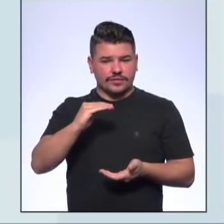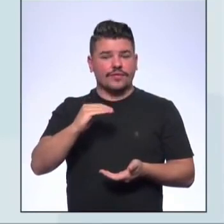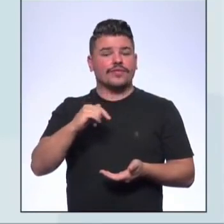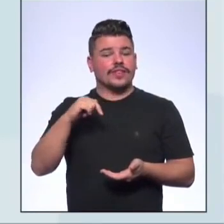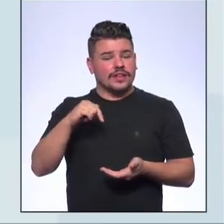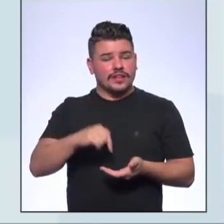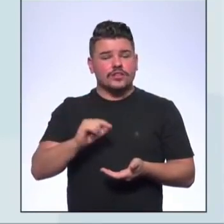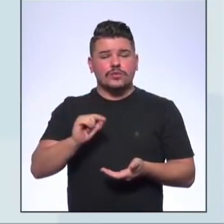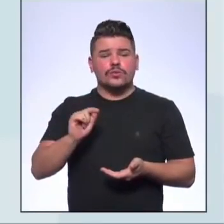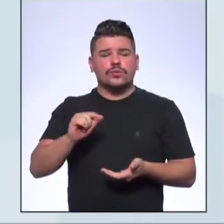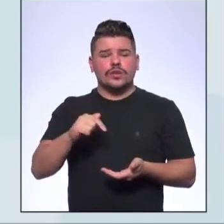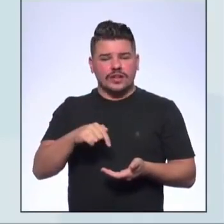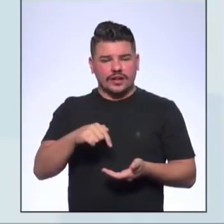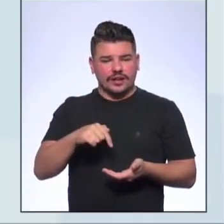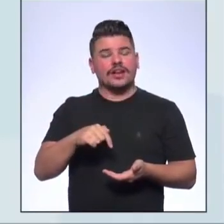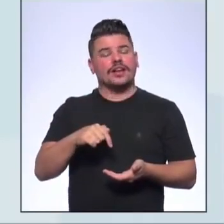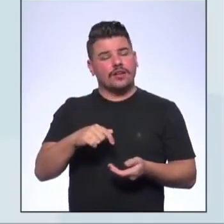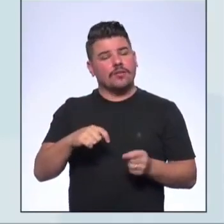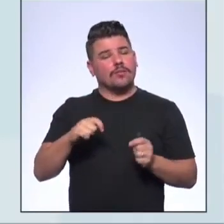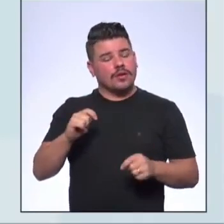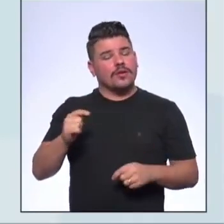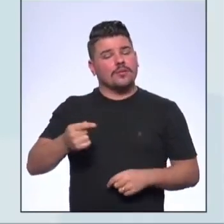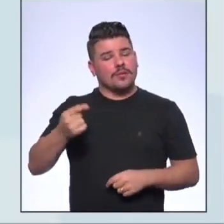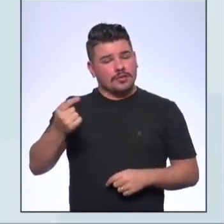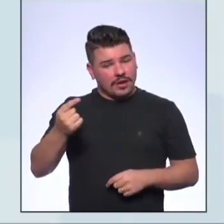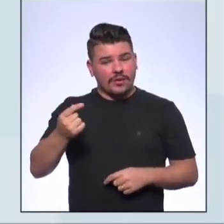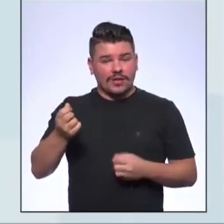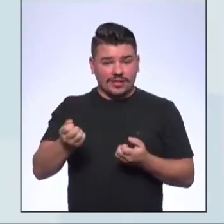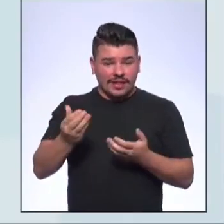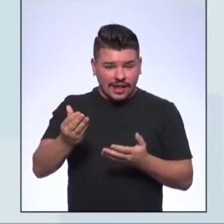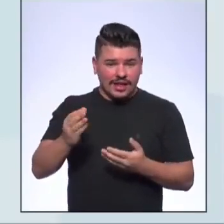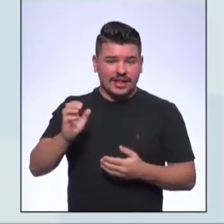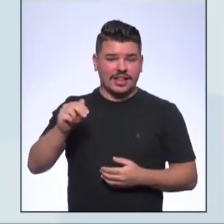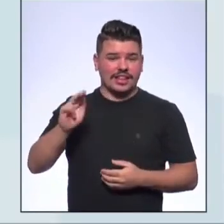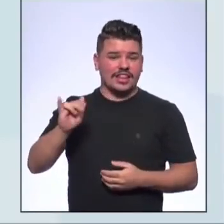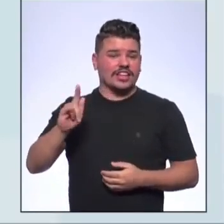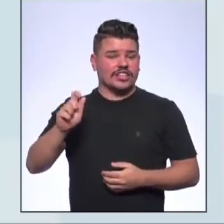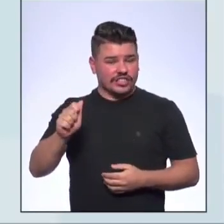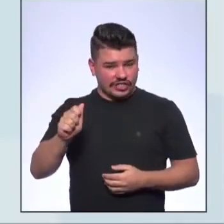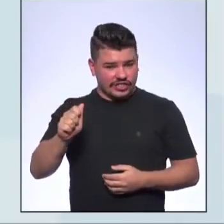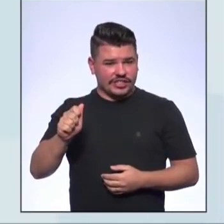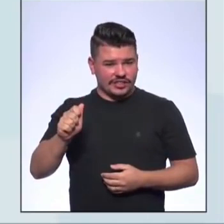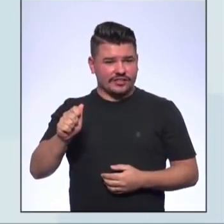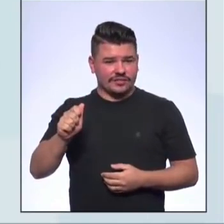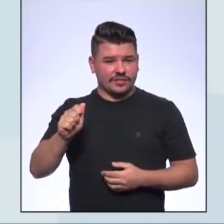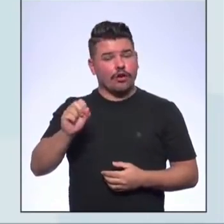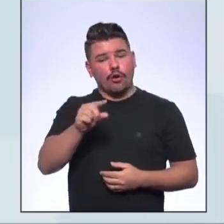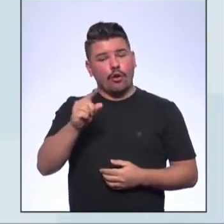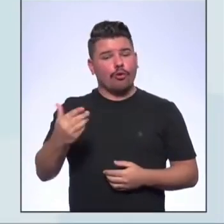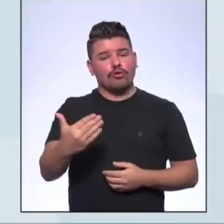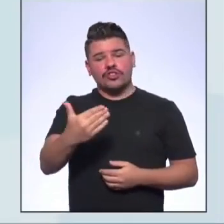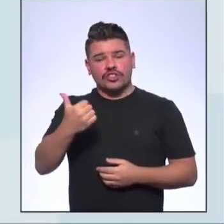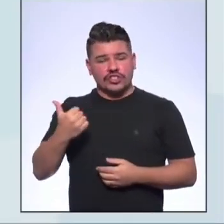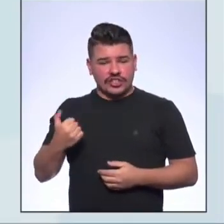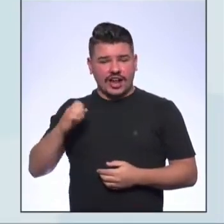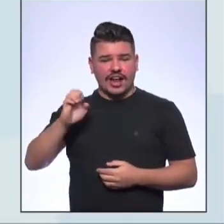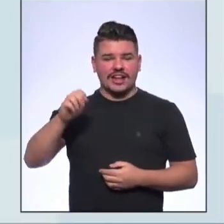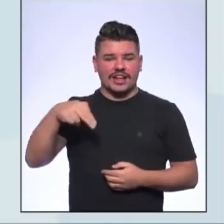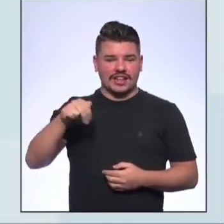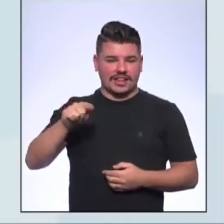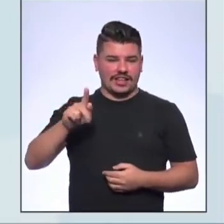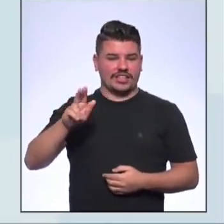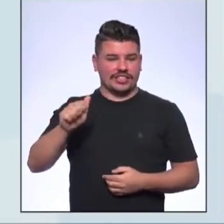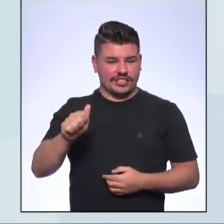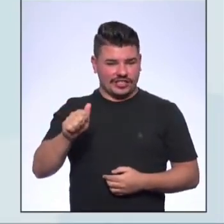a função dele? Primeiro, eu posso fornecer energia para o gás, tá? Ou também eu posso retirar energia também desse